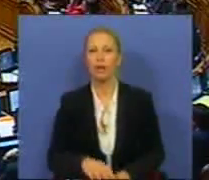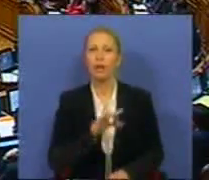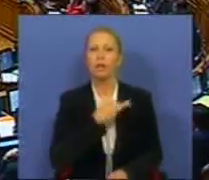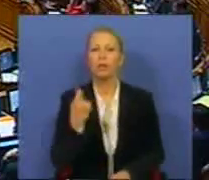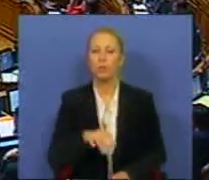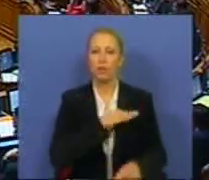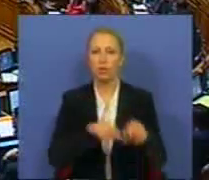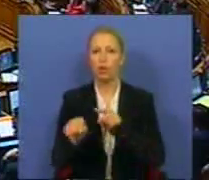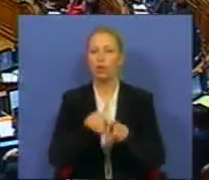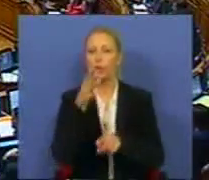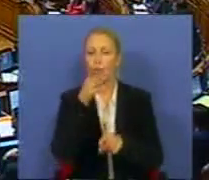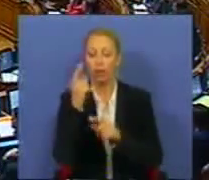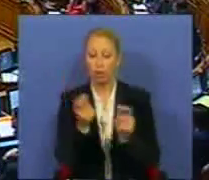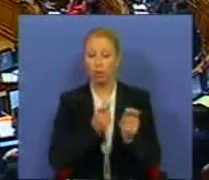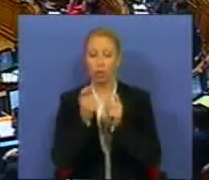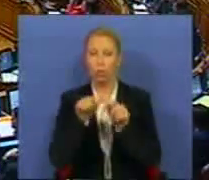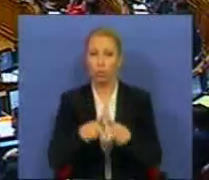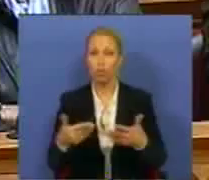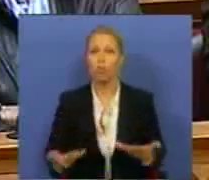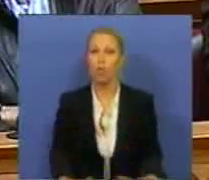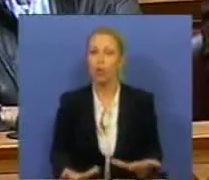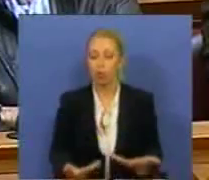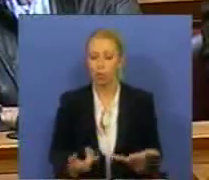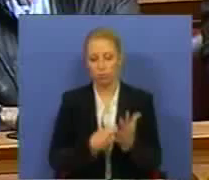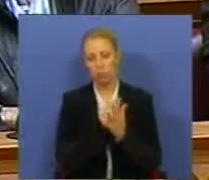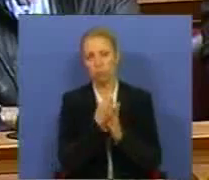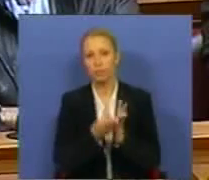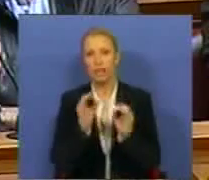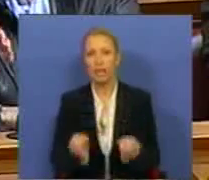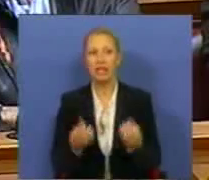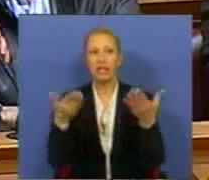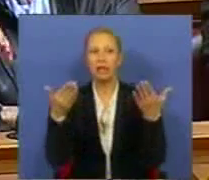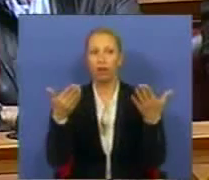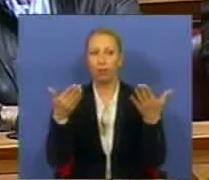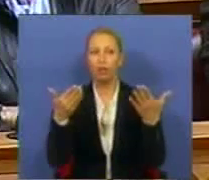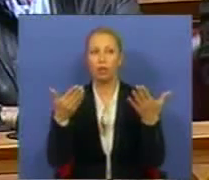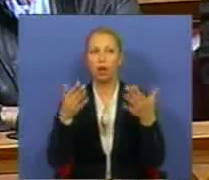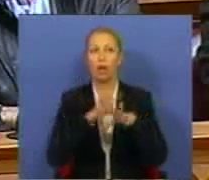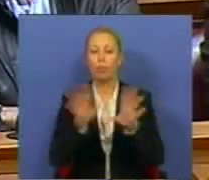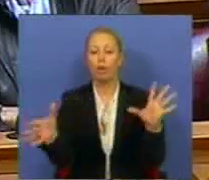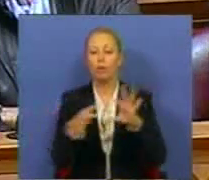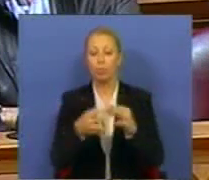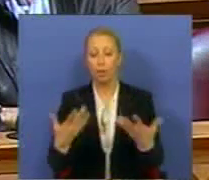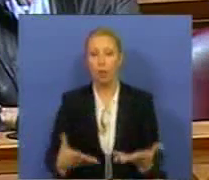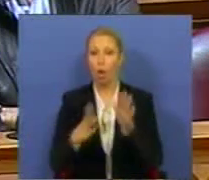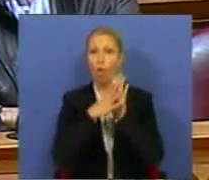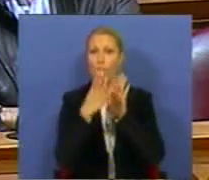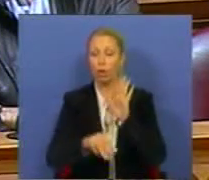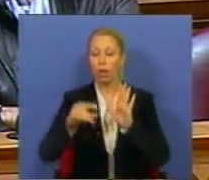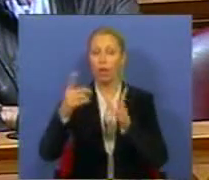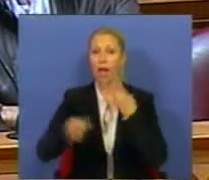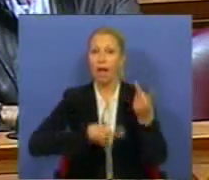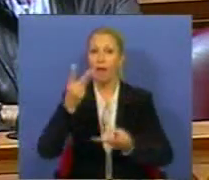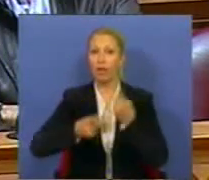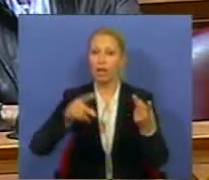Sr. Presidente, Srs. Deputados, discutimos hoje um conjunto de iniciativas sobre o atual modelo de avaliação de desempenho de